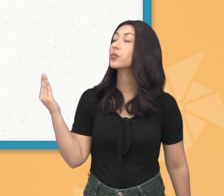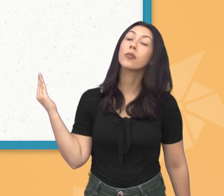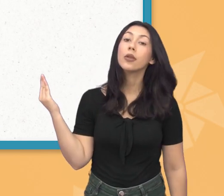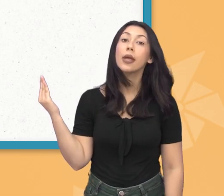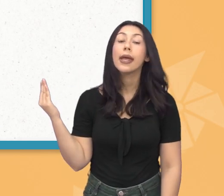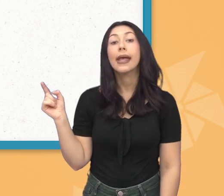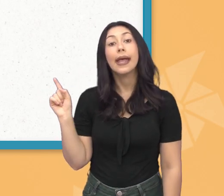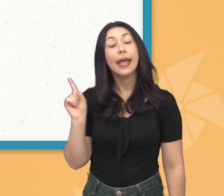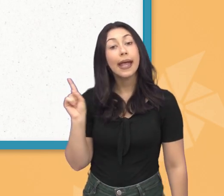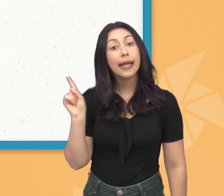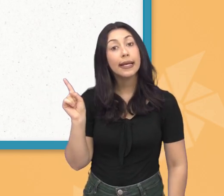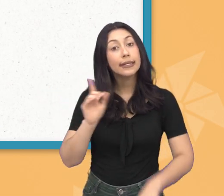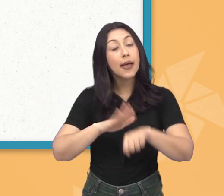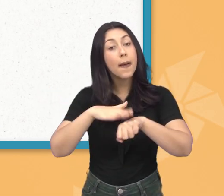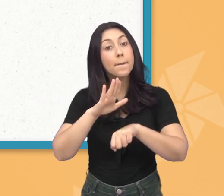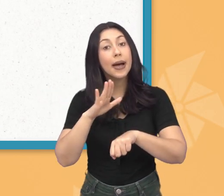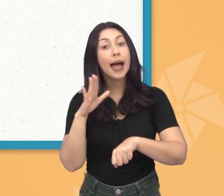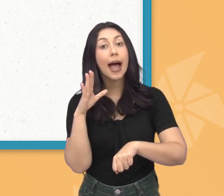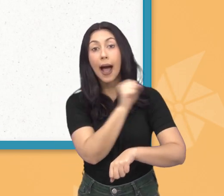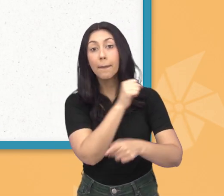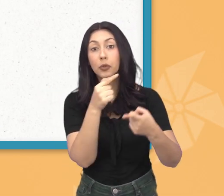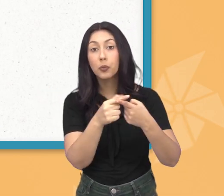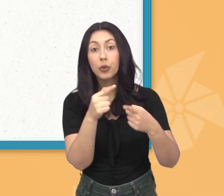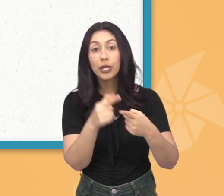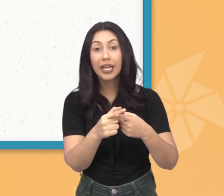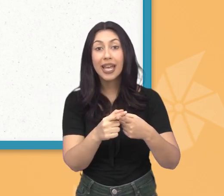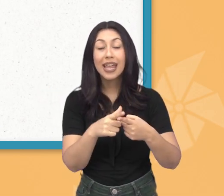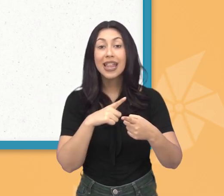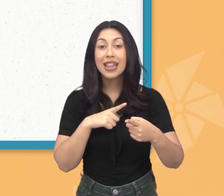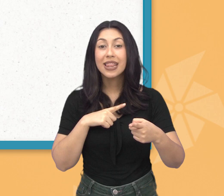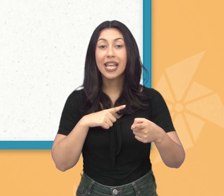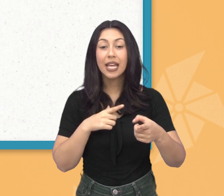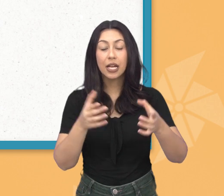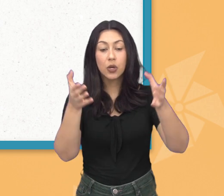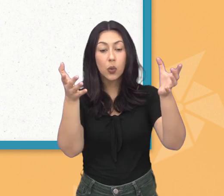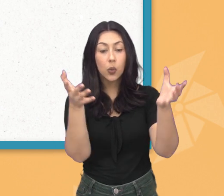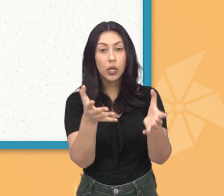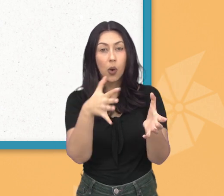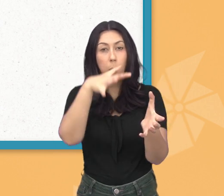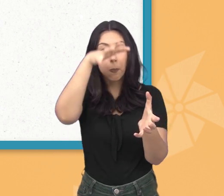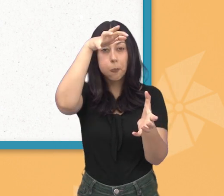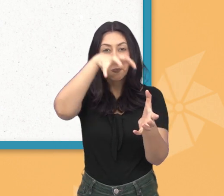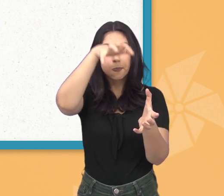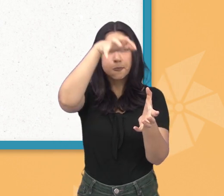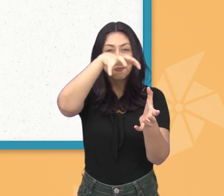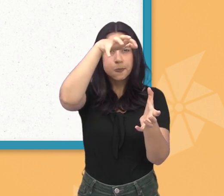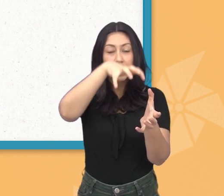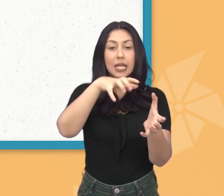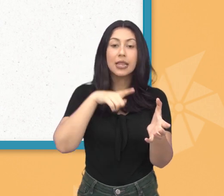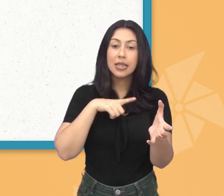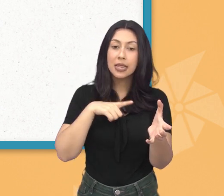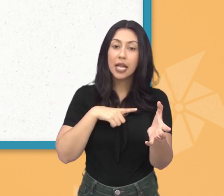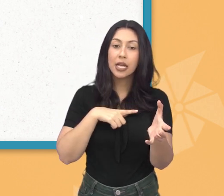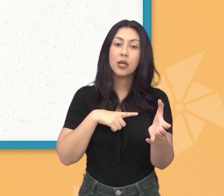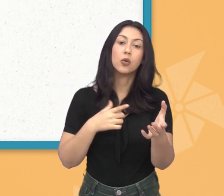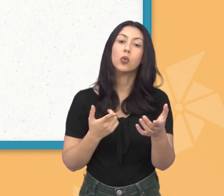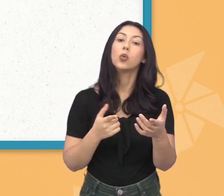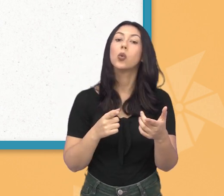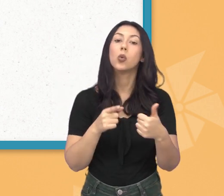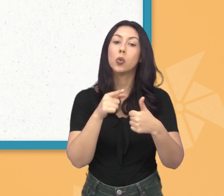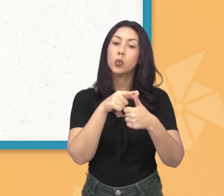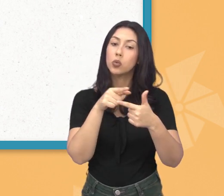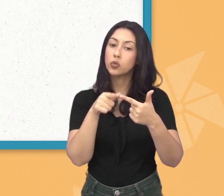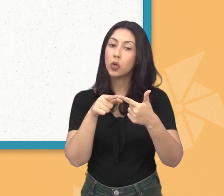acelerar o processo da filtração comum. Nela é utilizada uma vidraria que a gente chama de funil de Buchner e outra que é chamada